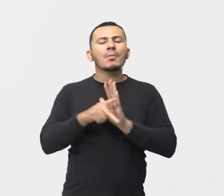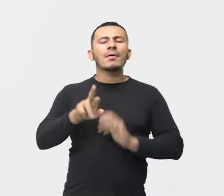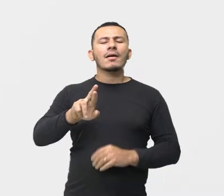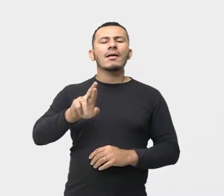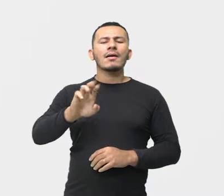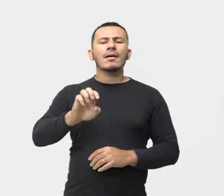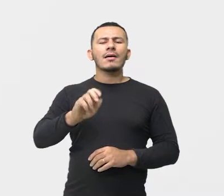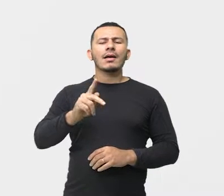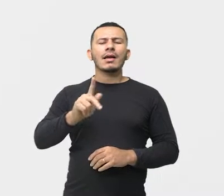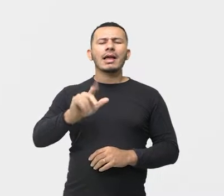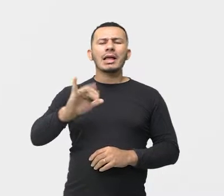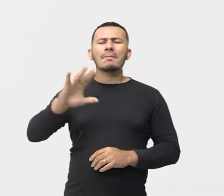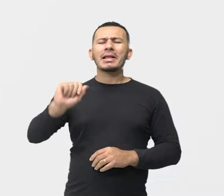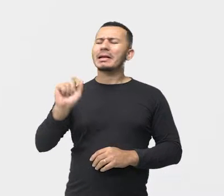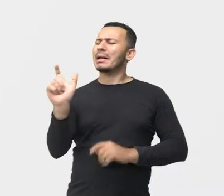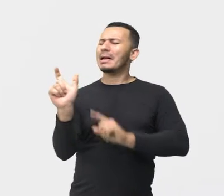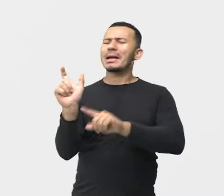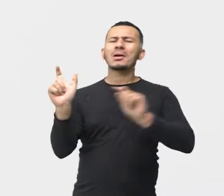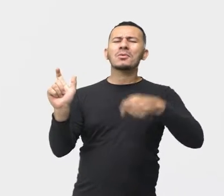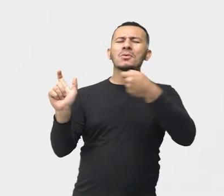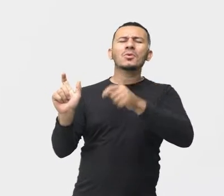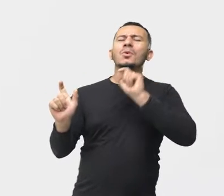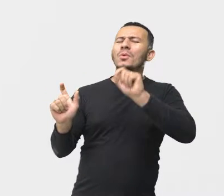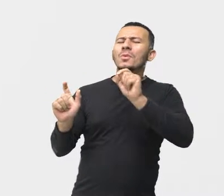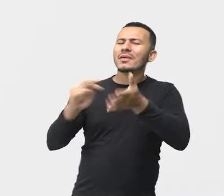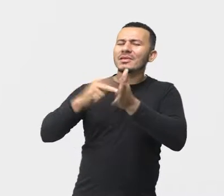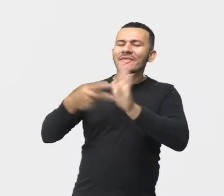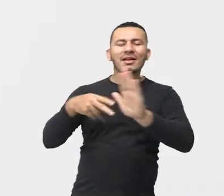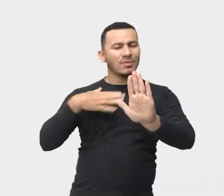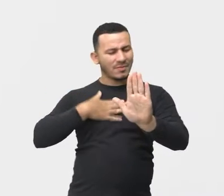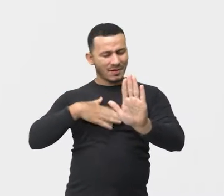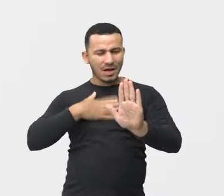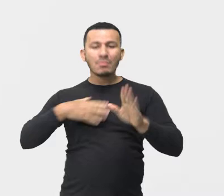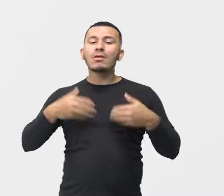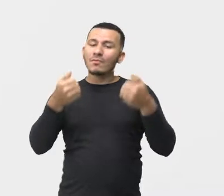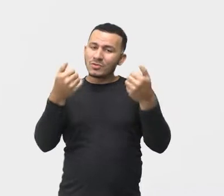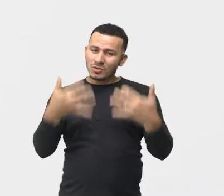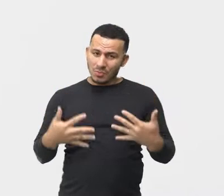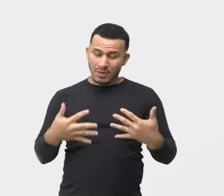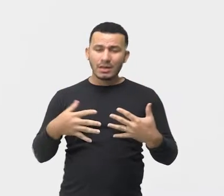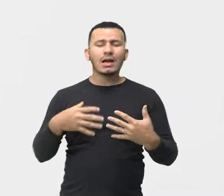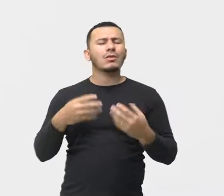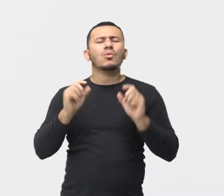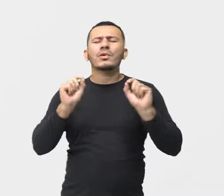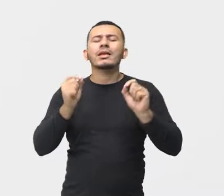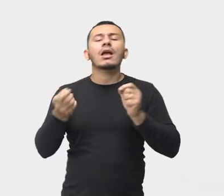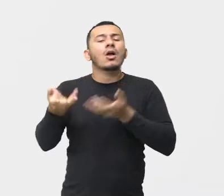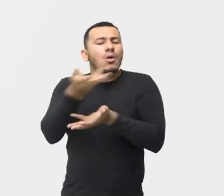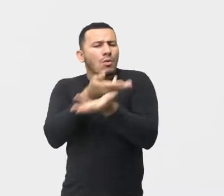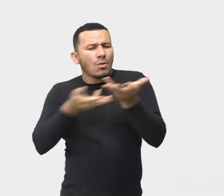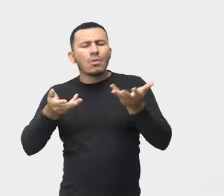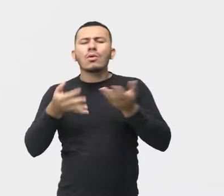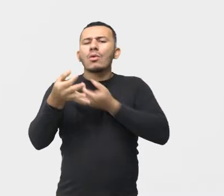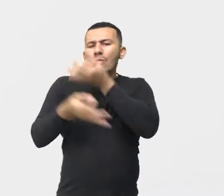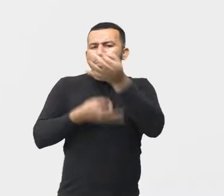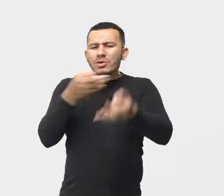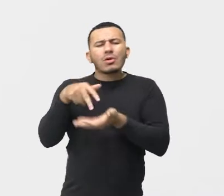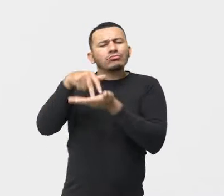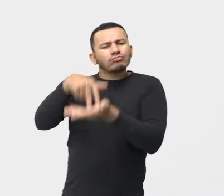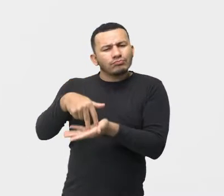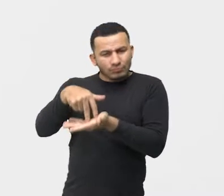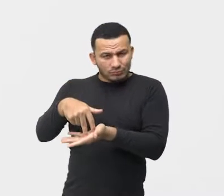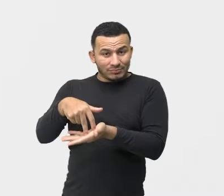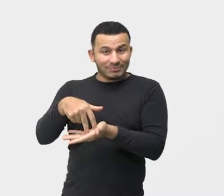professora? Calma, vamos conversar detalhadamente sobre opiniões, posicionamentos críticos, tá bom, gente? Então, é